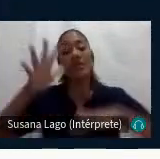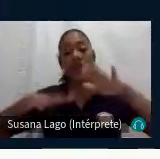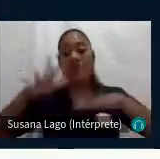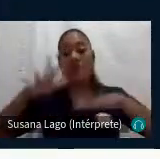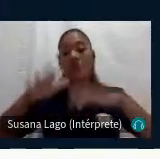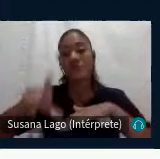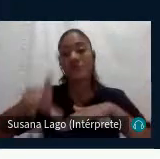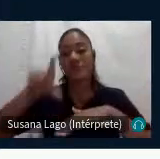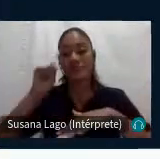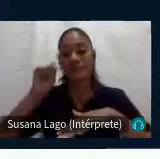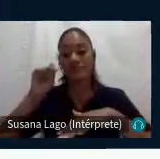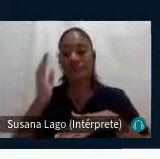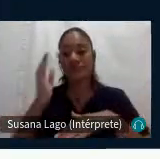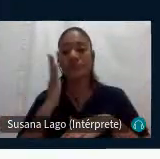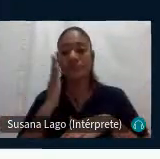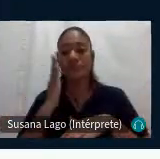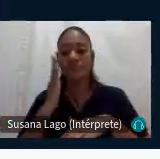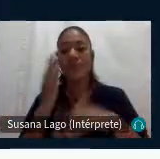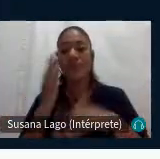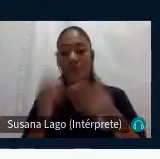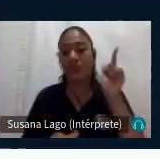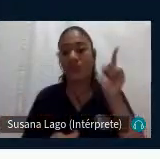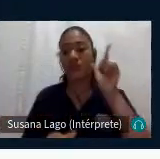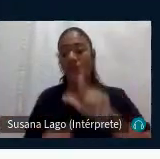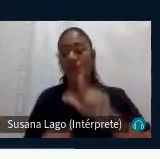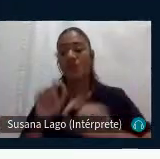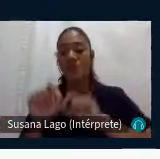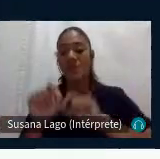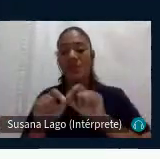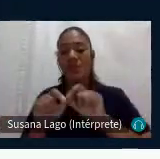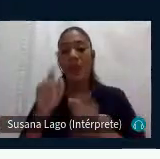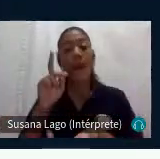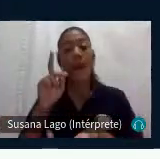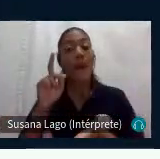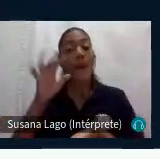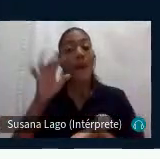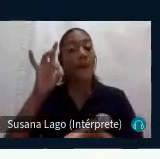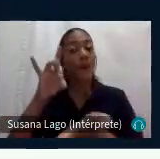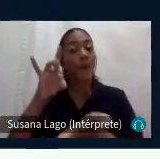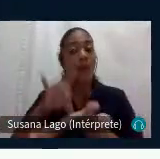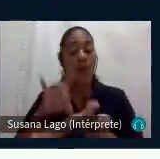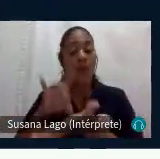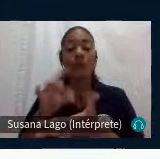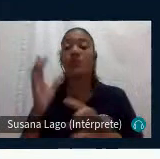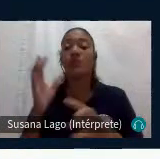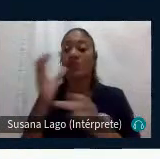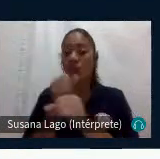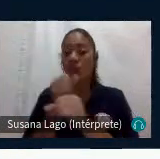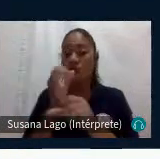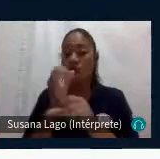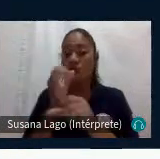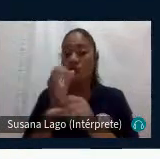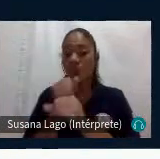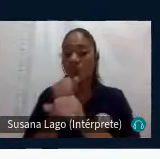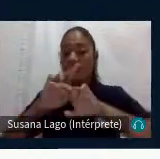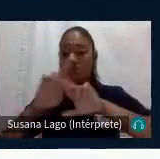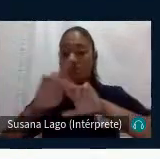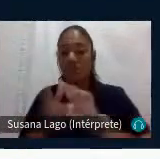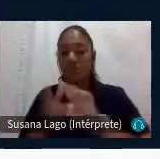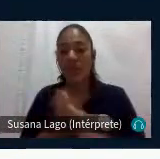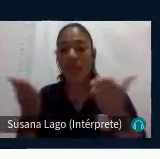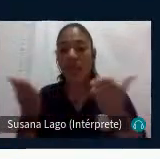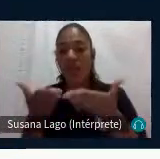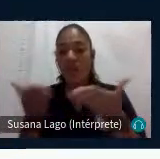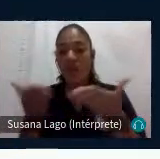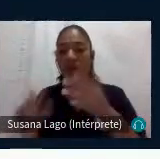você vai conseguir uma pontuação diferente. Então, eu deixo vocês agora, passar a palavra para Renan, que ele vai resolver